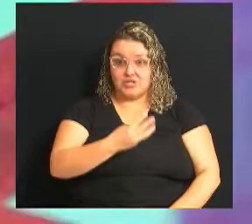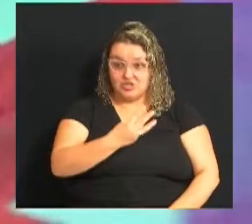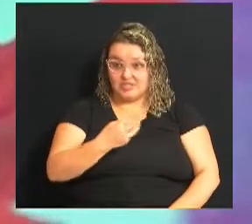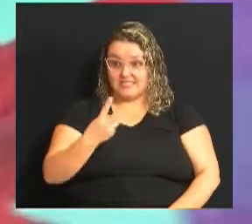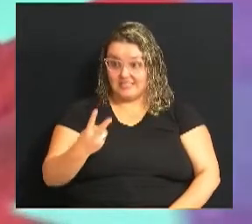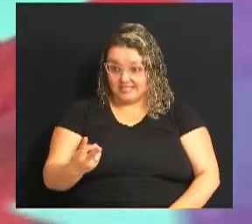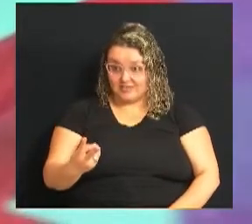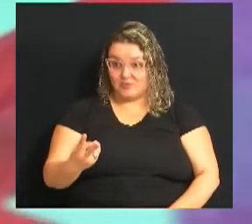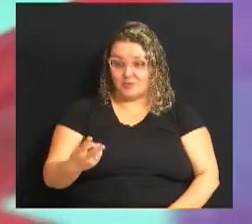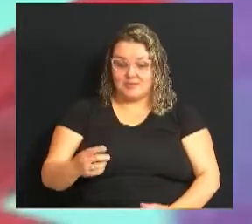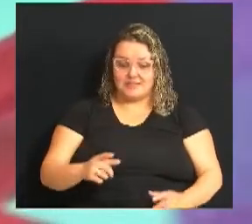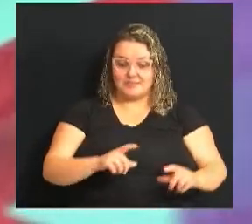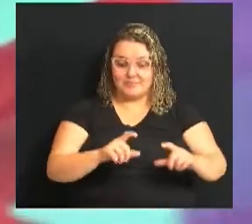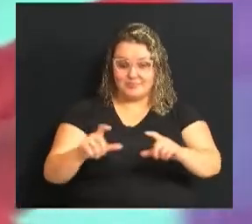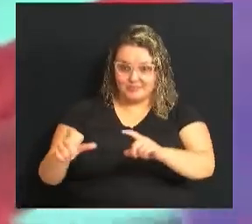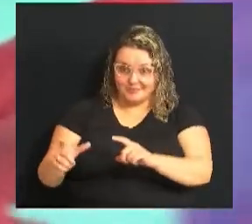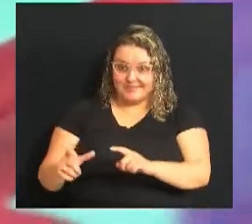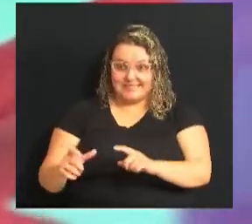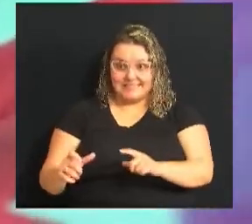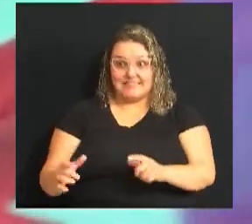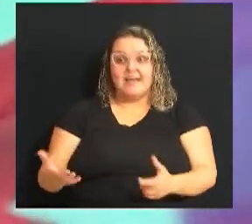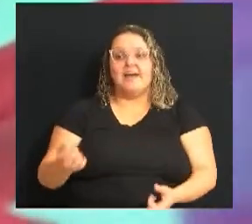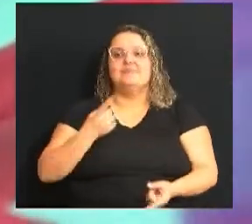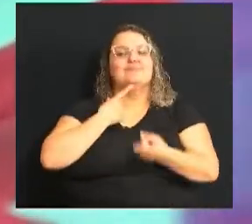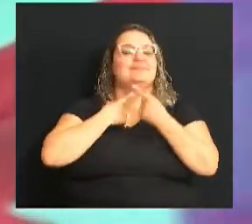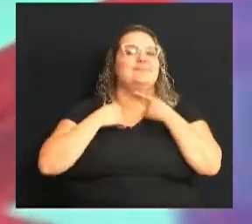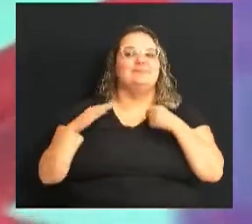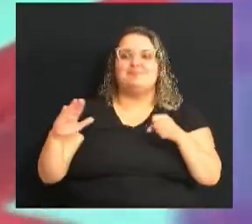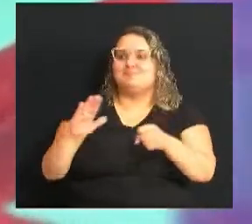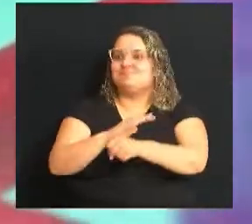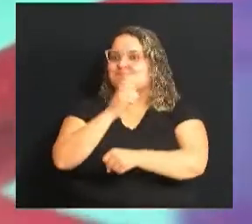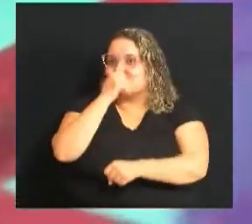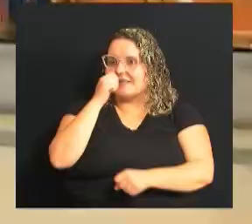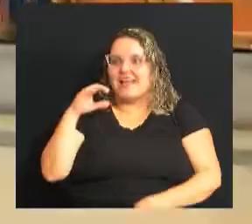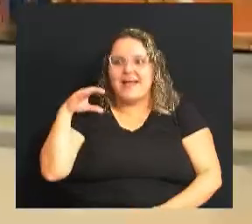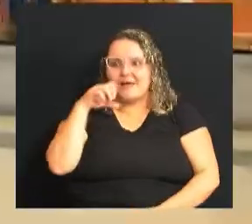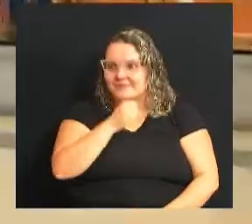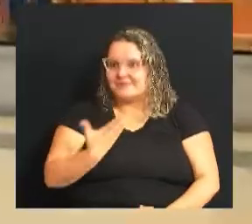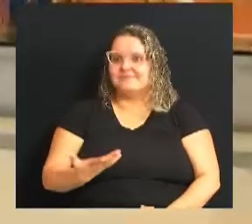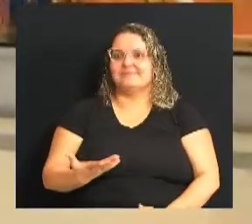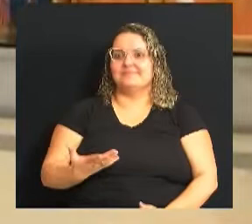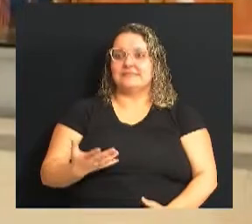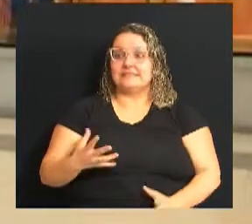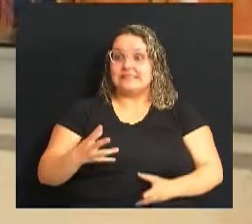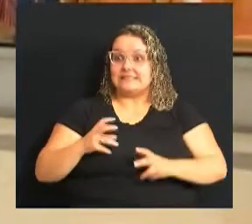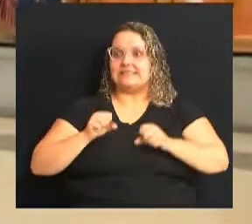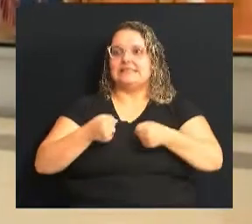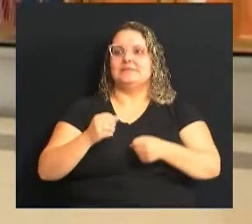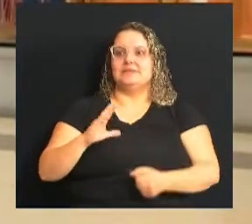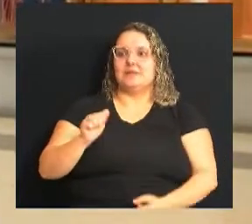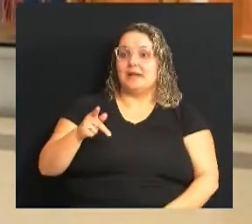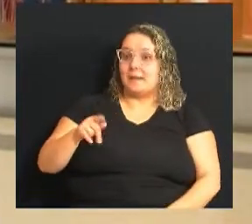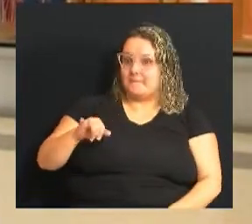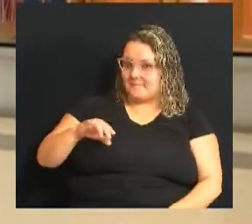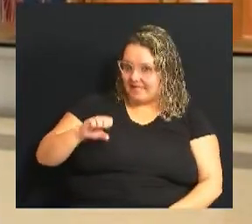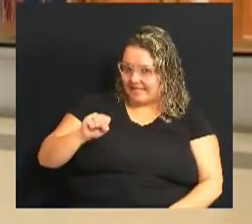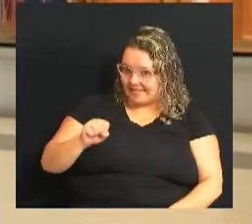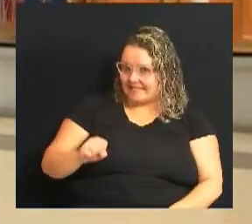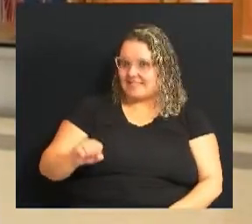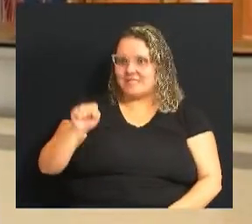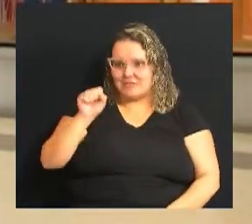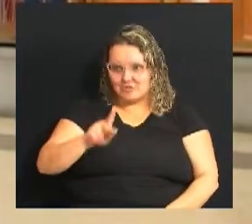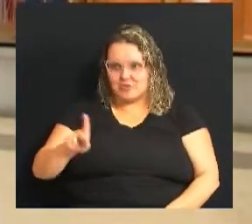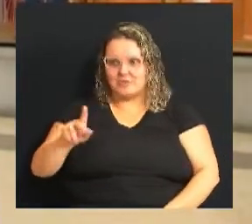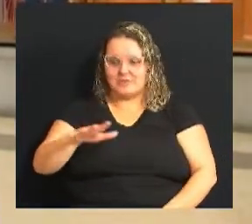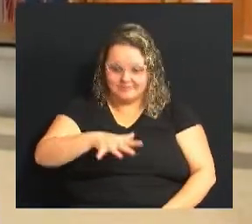Para quem coleciona, a vontade é de completar bem rapidinho. E para dar aquela força, o Campinas Shopping montou um espaço